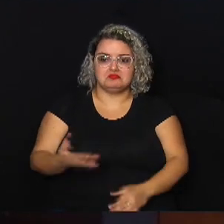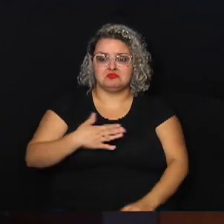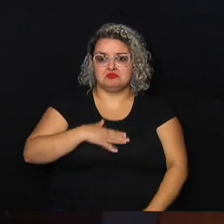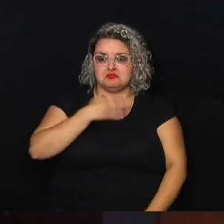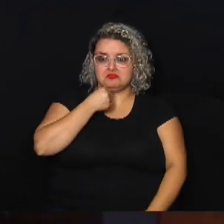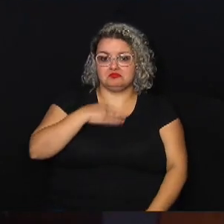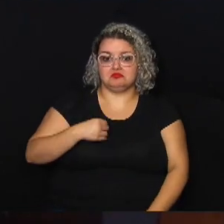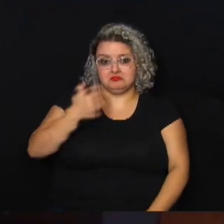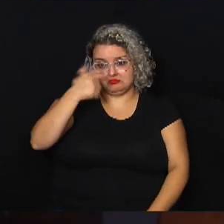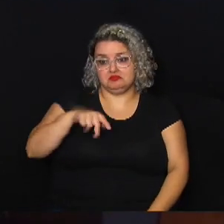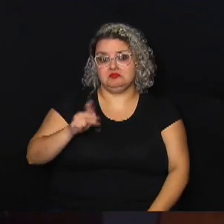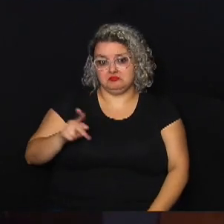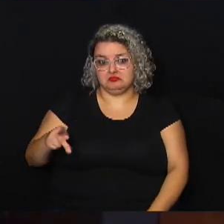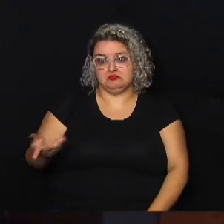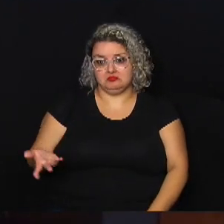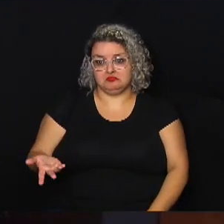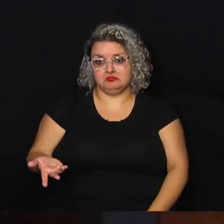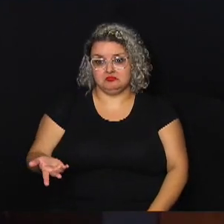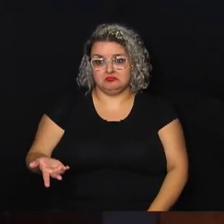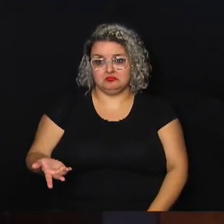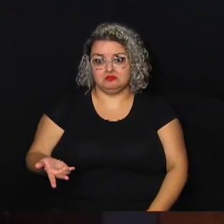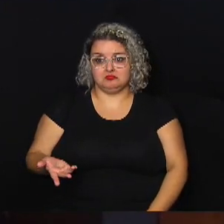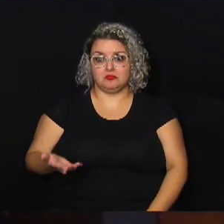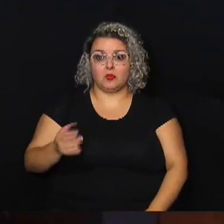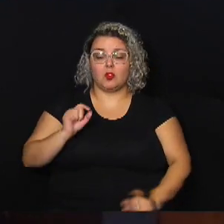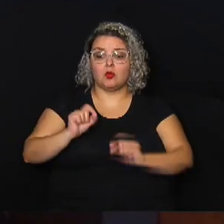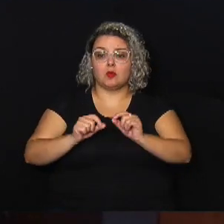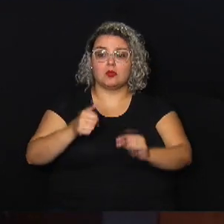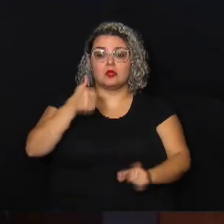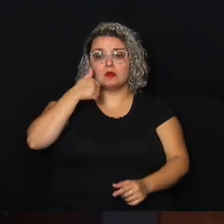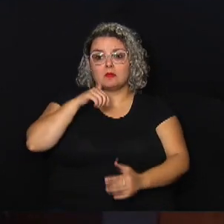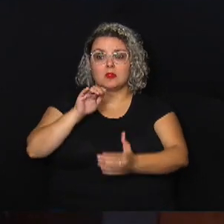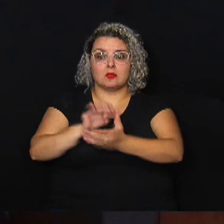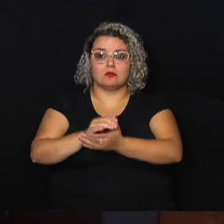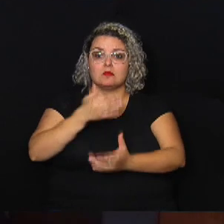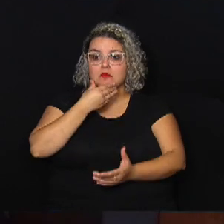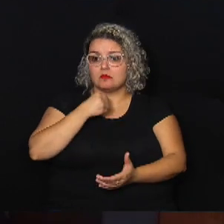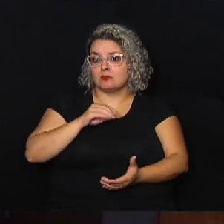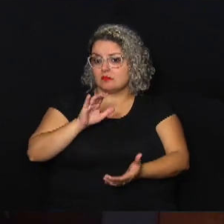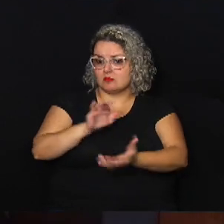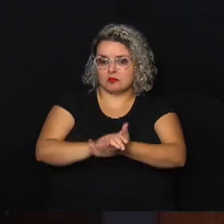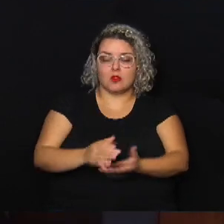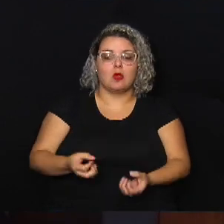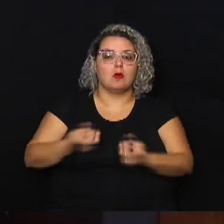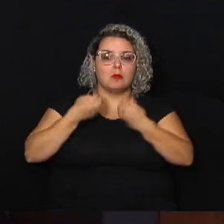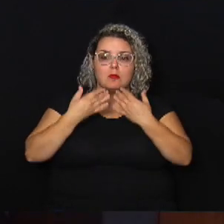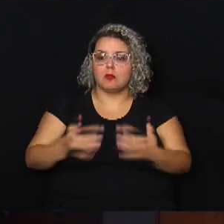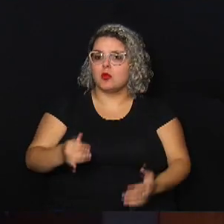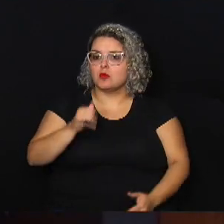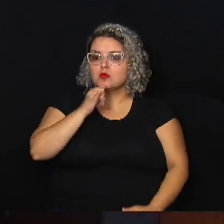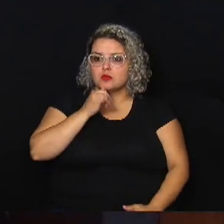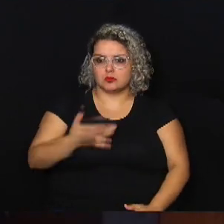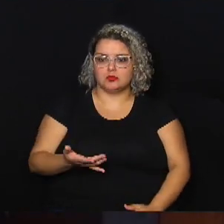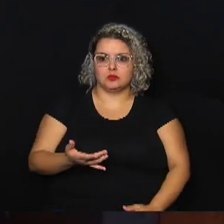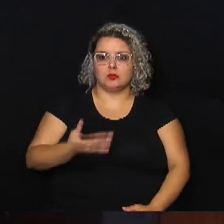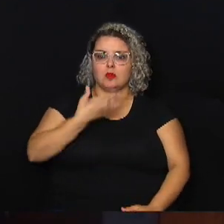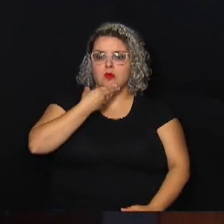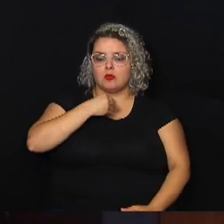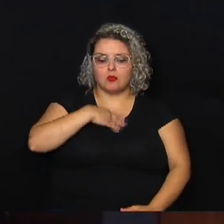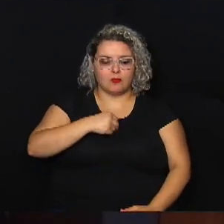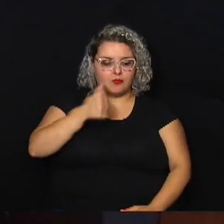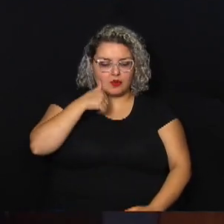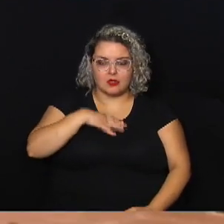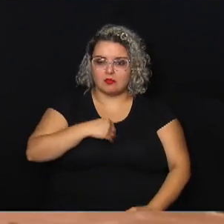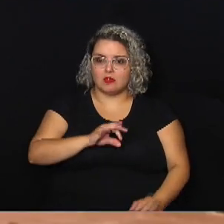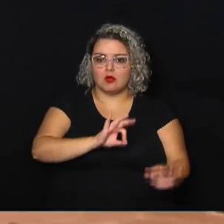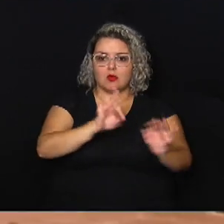seja professor. O que eu e a minha esposa demos? Bons exemplos. Os filhos observam o tempo todo o comportamento dos pais, para o